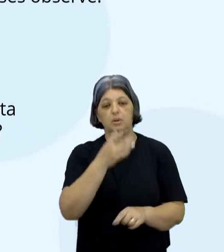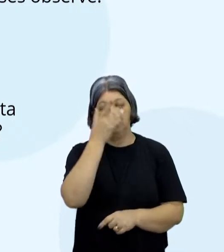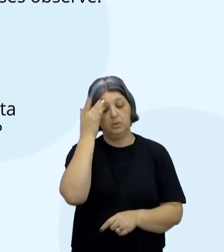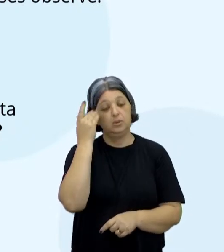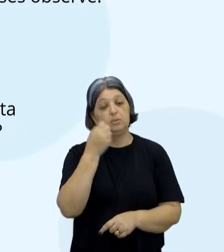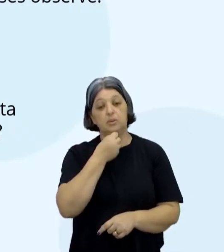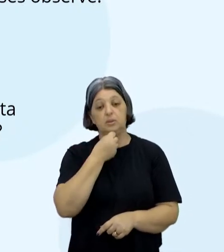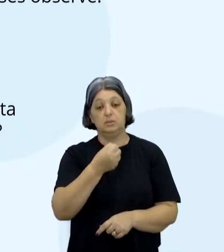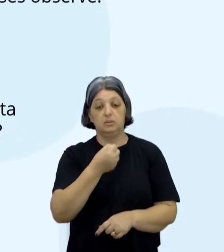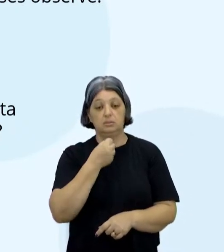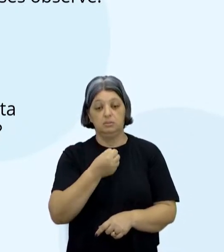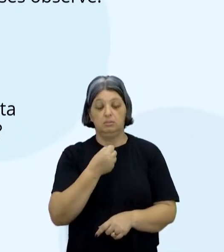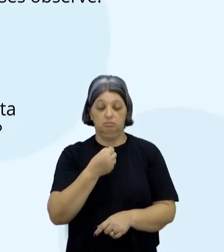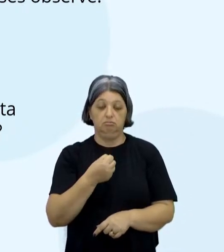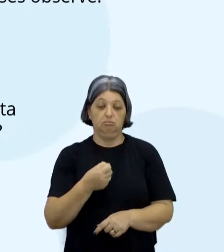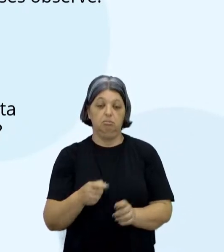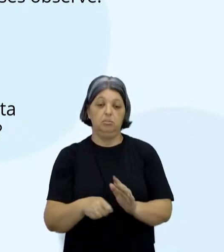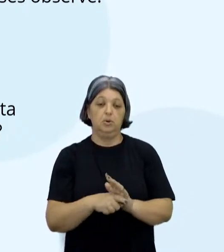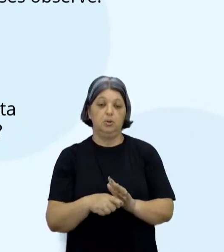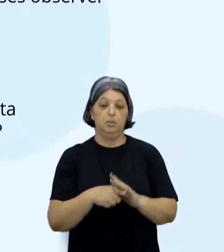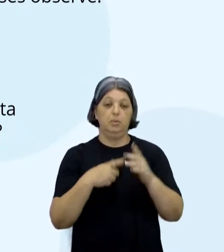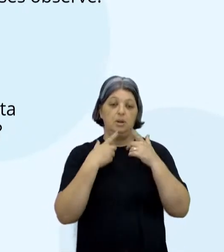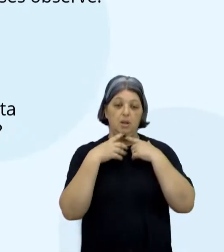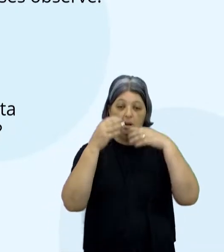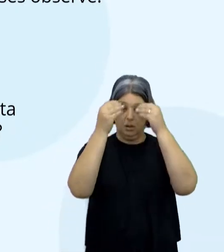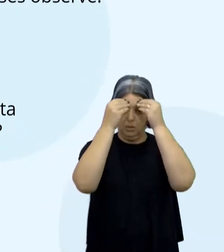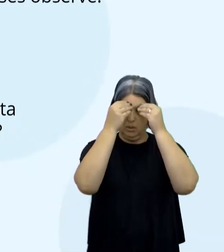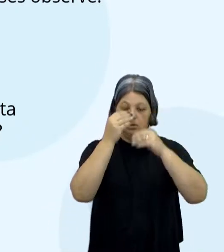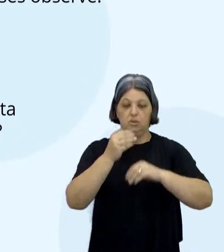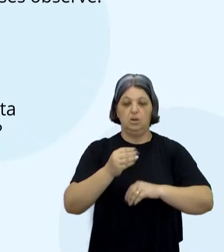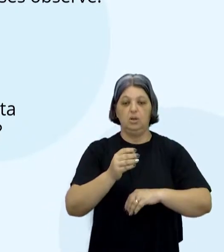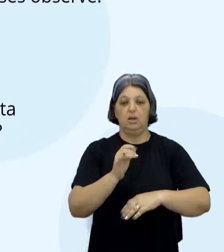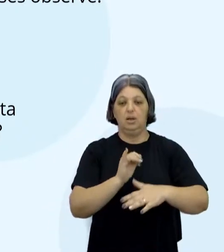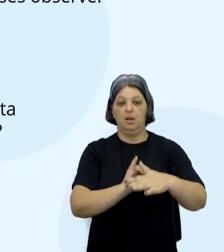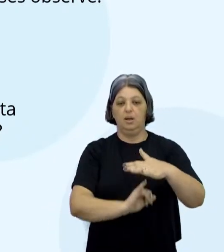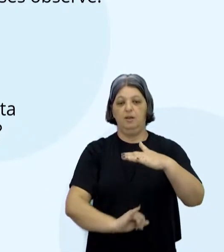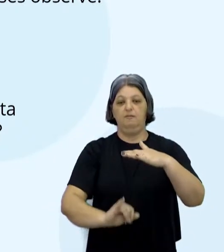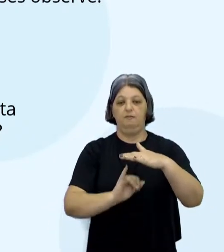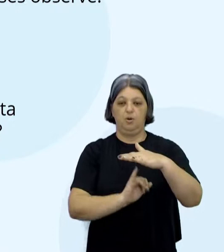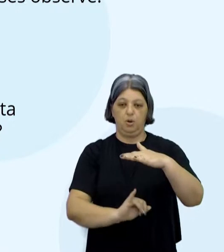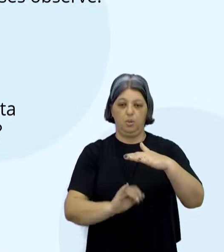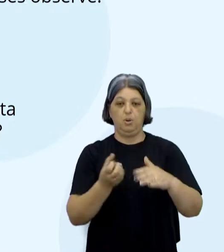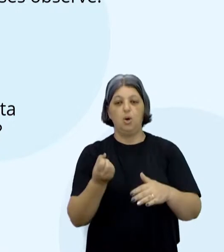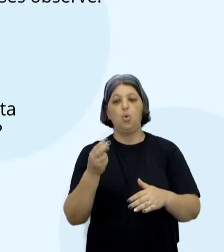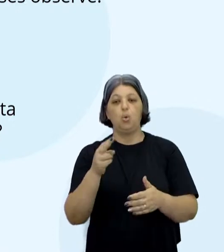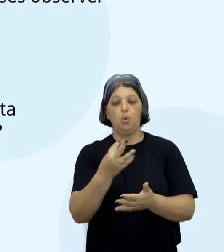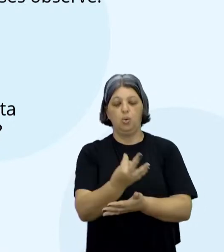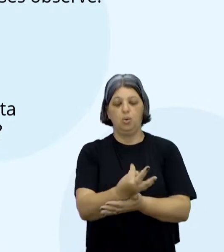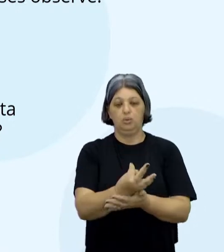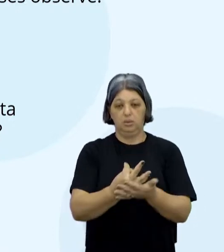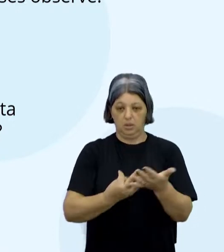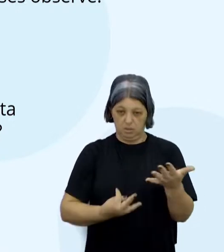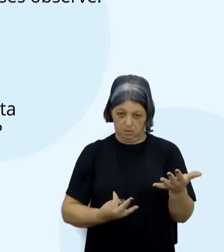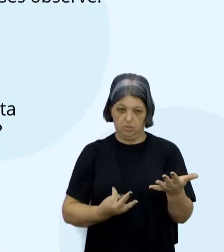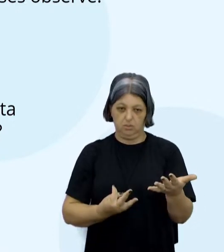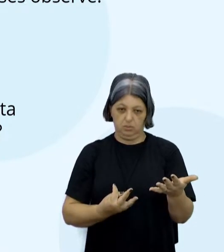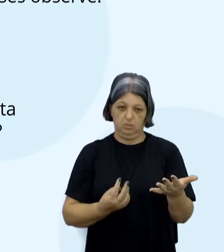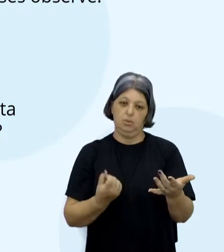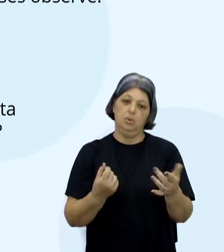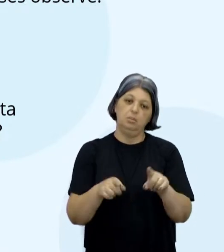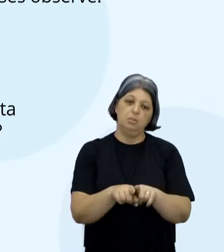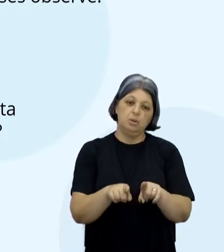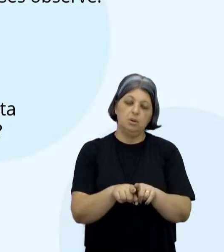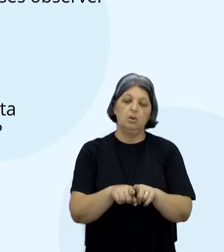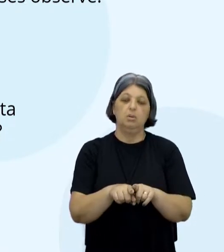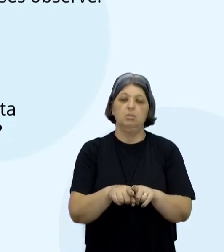linguagem informal e a outra em formato textual, em que o entrevistado responda na norma padrão.